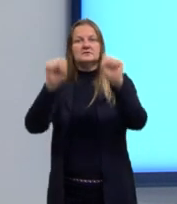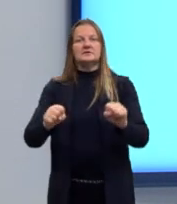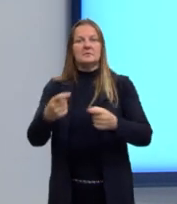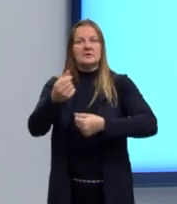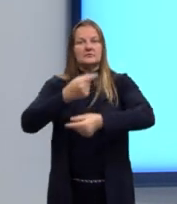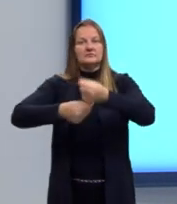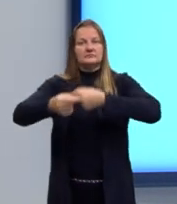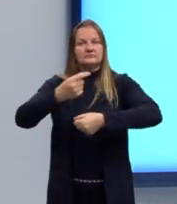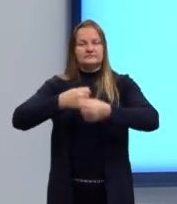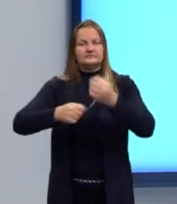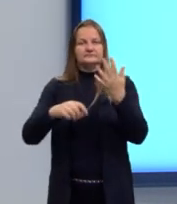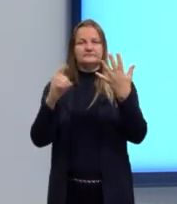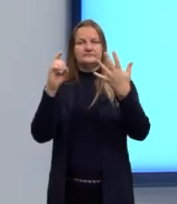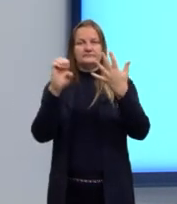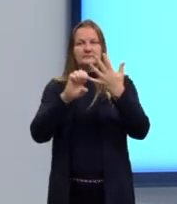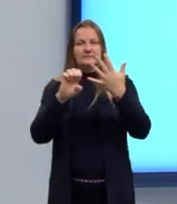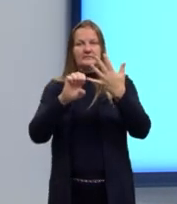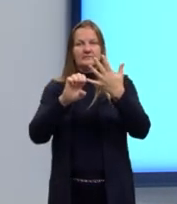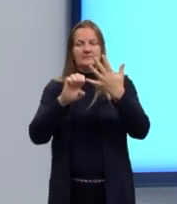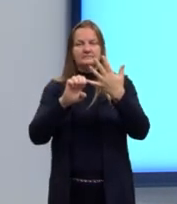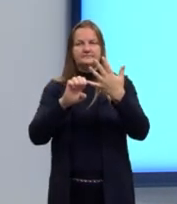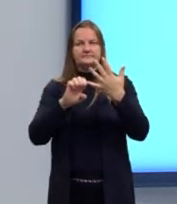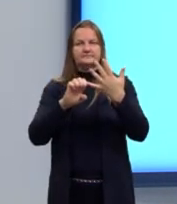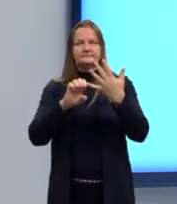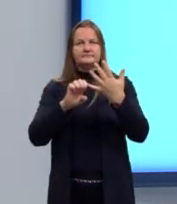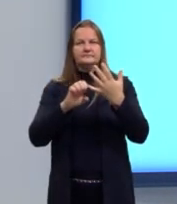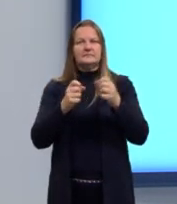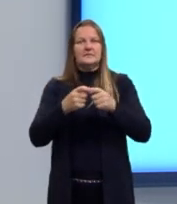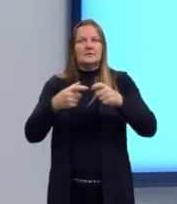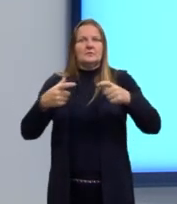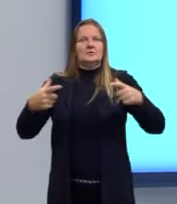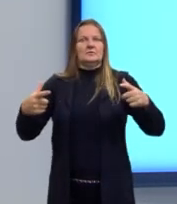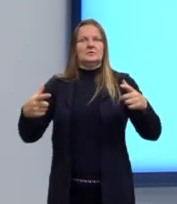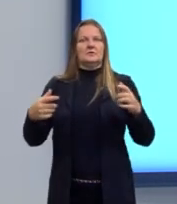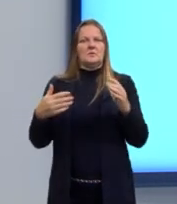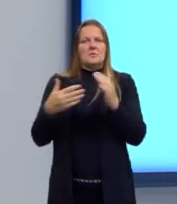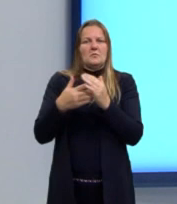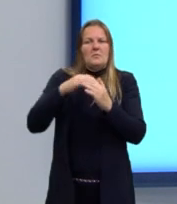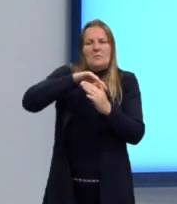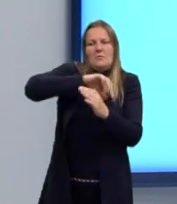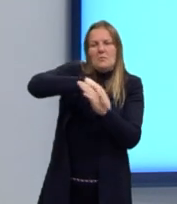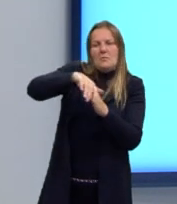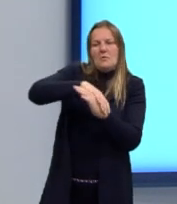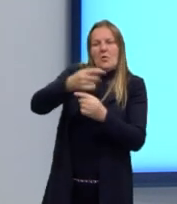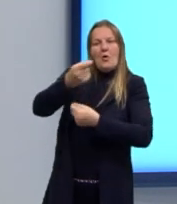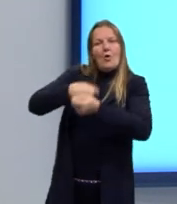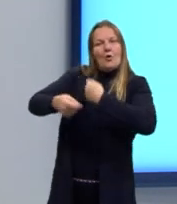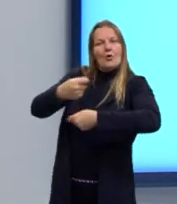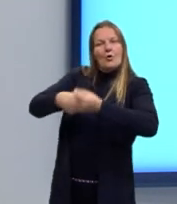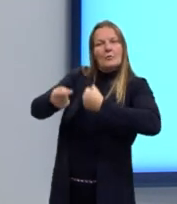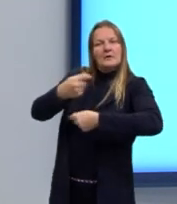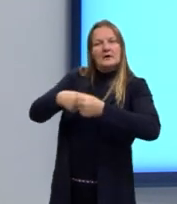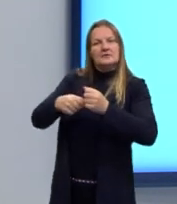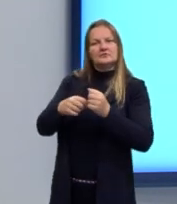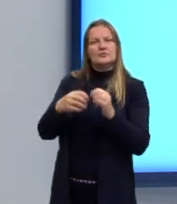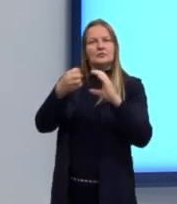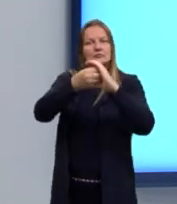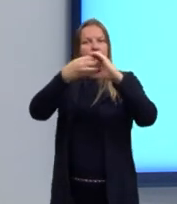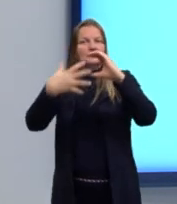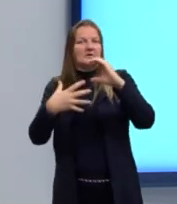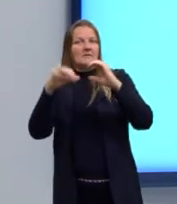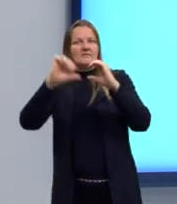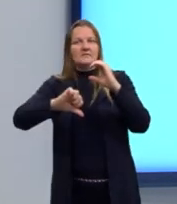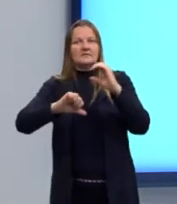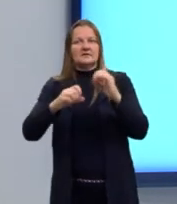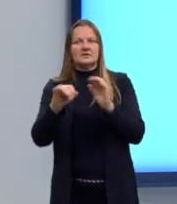financeiro ou letra e expansão do protecionismo comercial e descaracterização